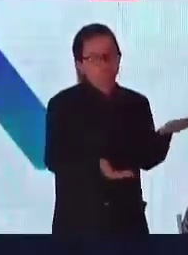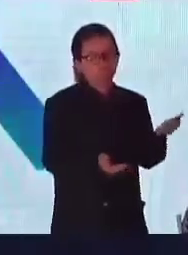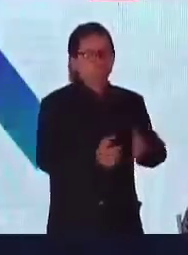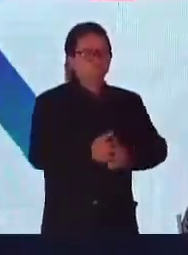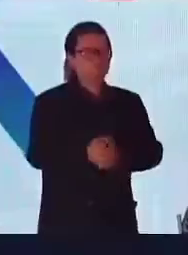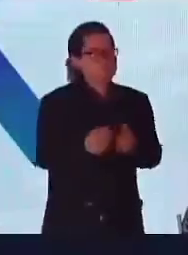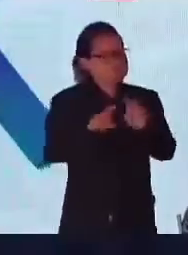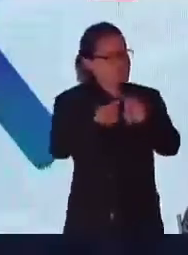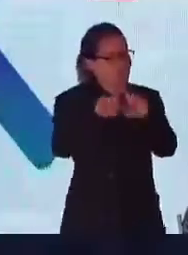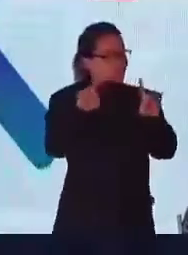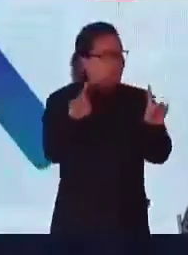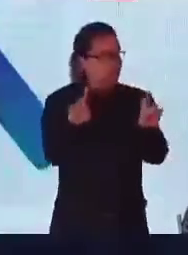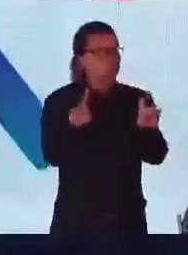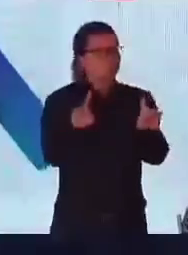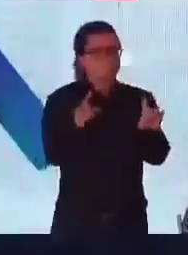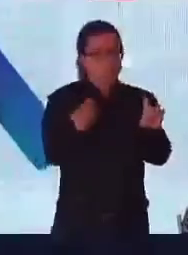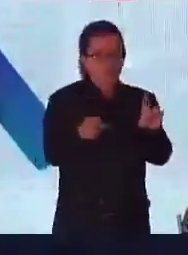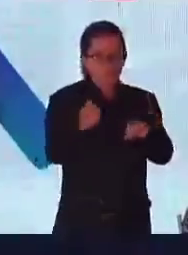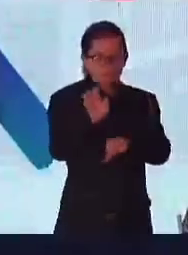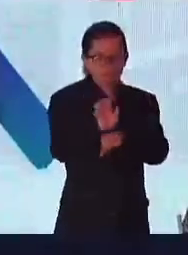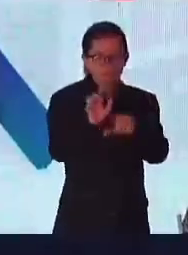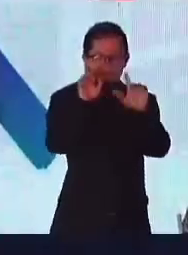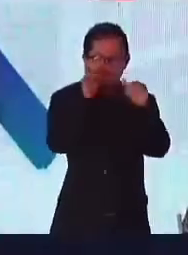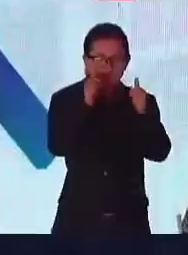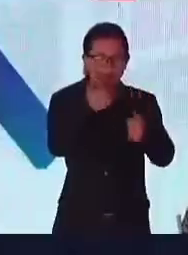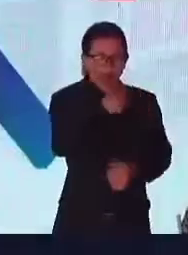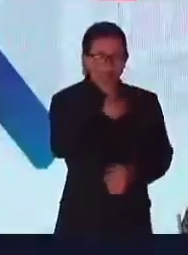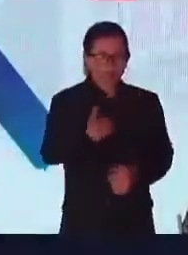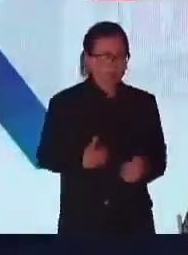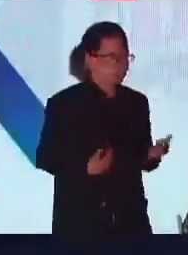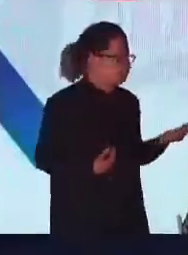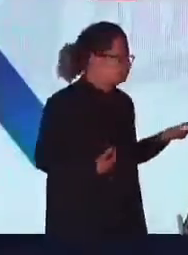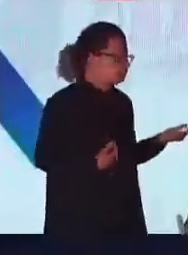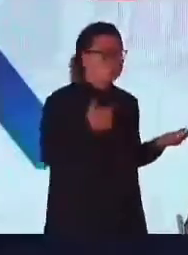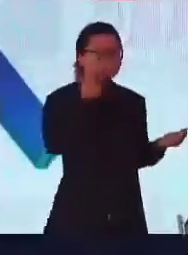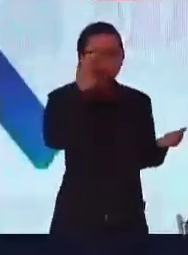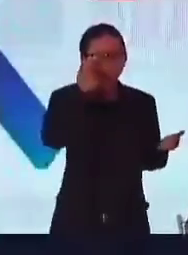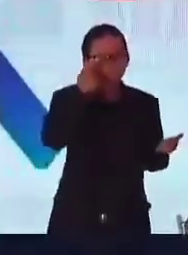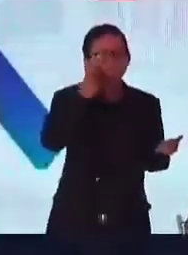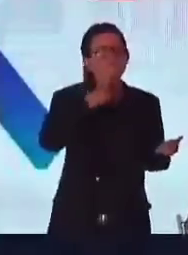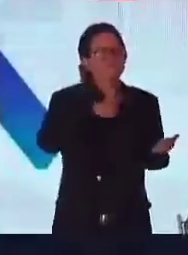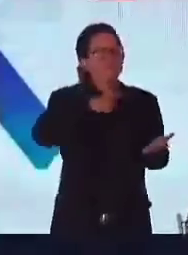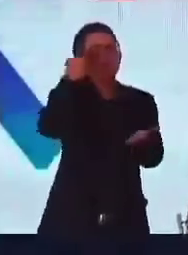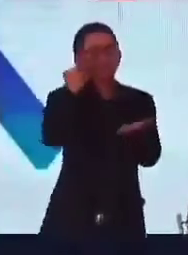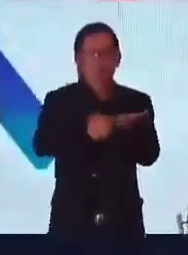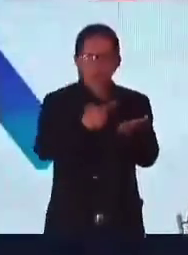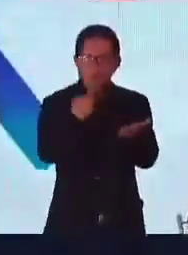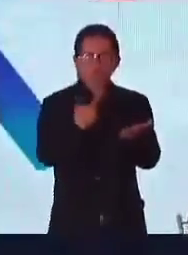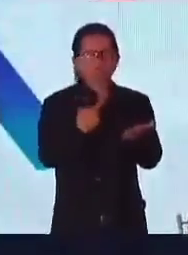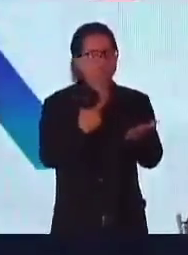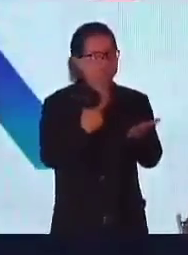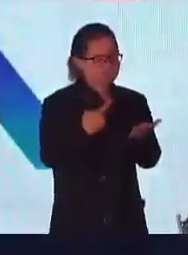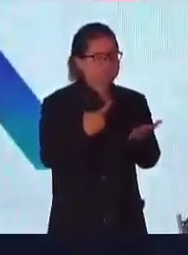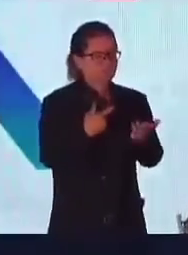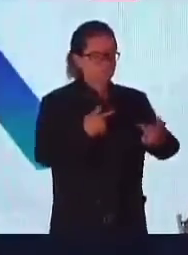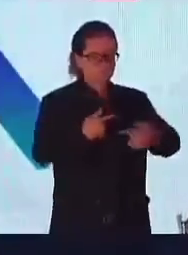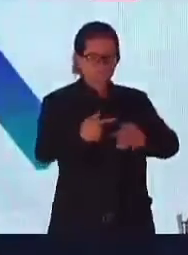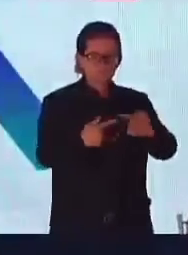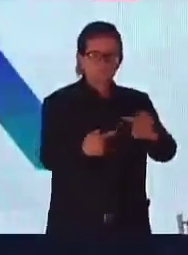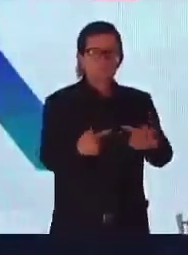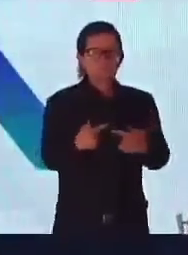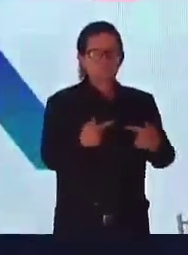Porém, aqui em Alagoas, o governo Renan Filho, desde o início, foi um comprometimento da sua gestão